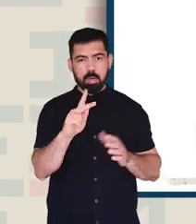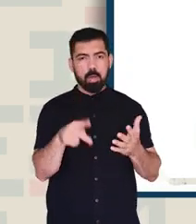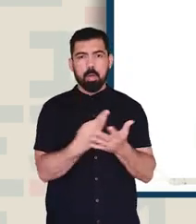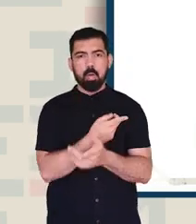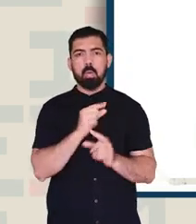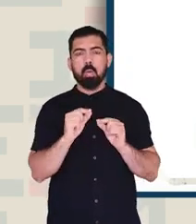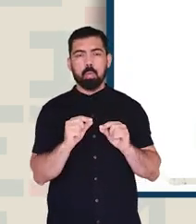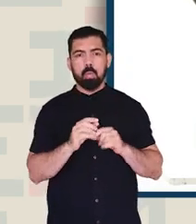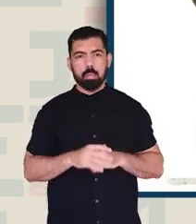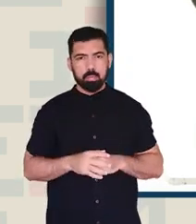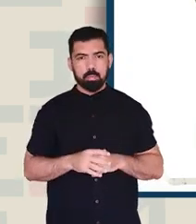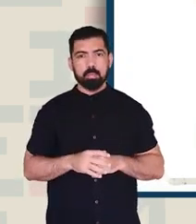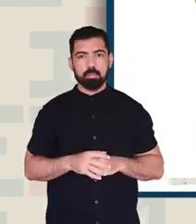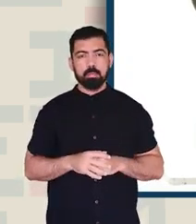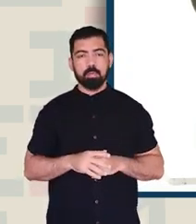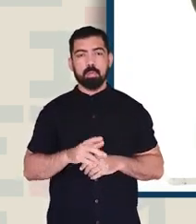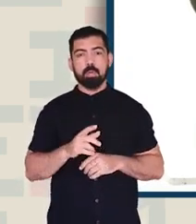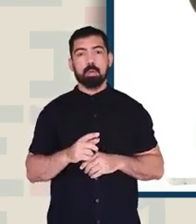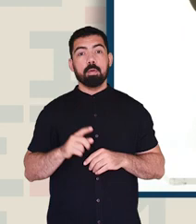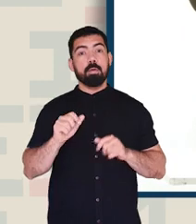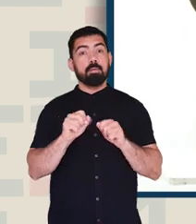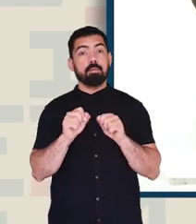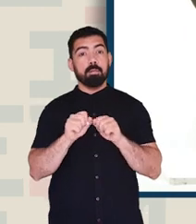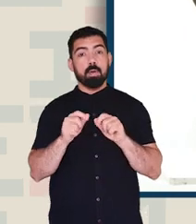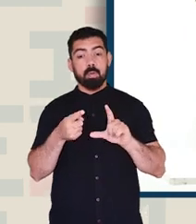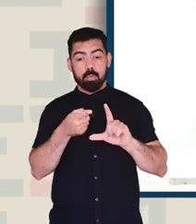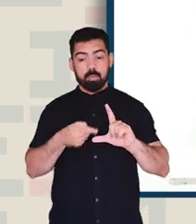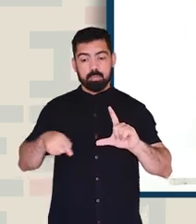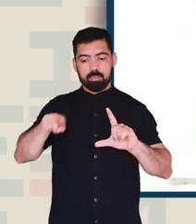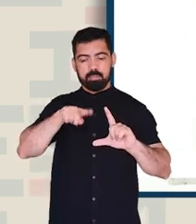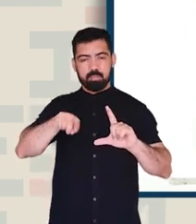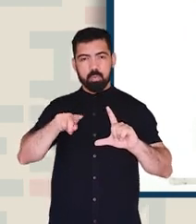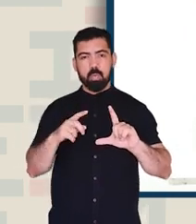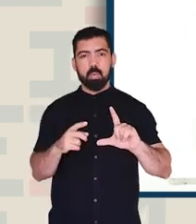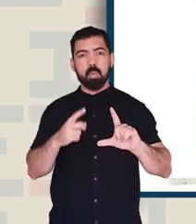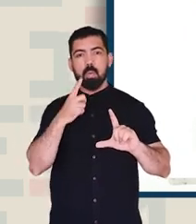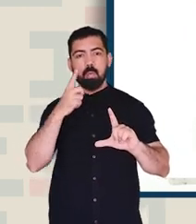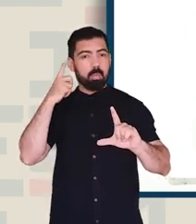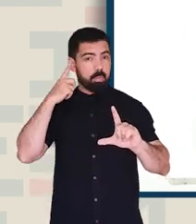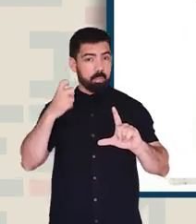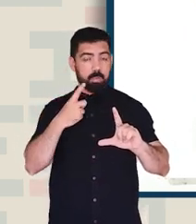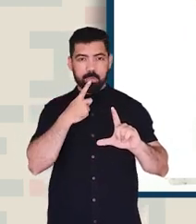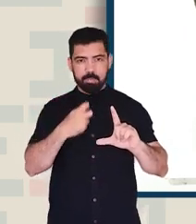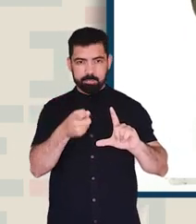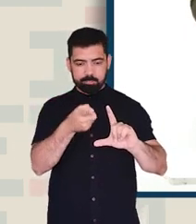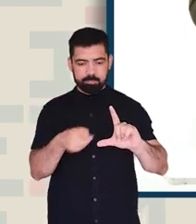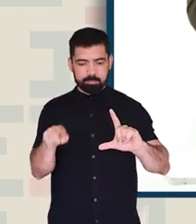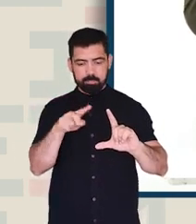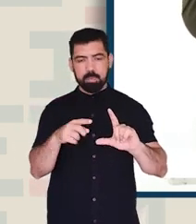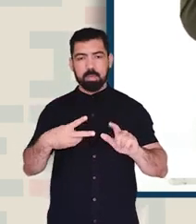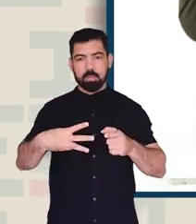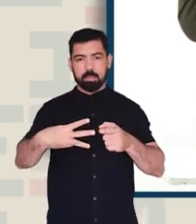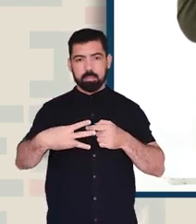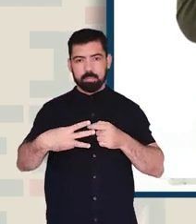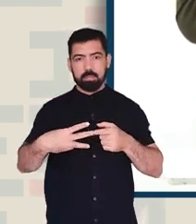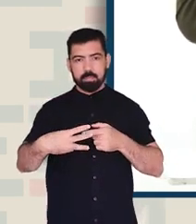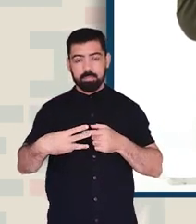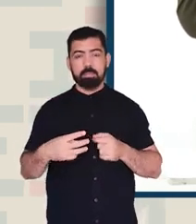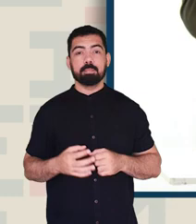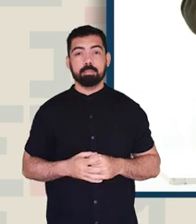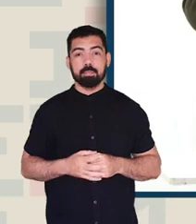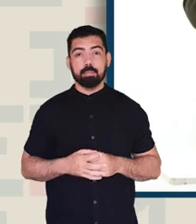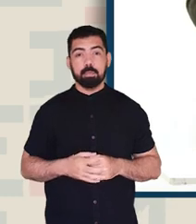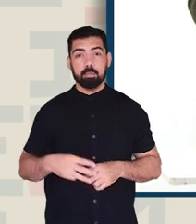o mecanismo ele faz esse rotor aqui girar. Ó, ele gira. Se eu aperto esse primeiro, ele vai girar esse